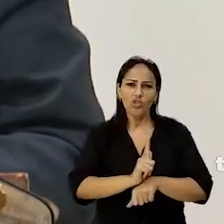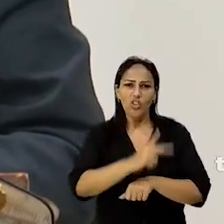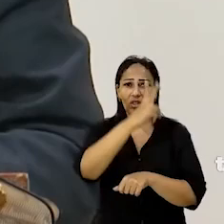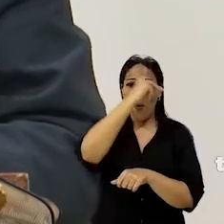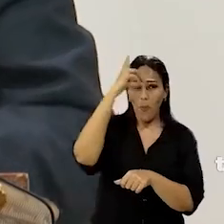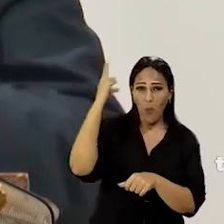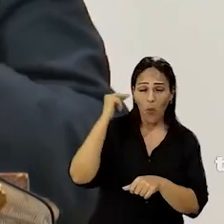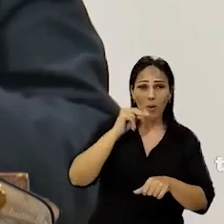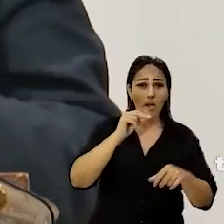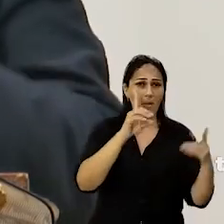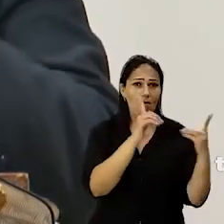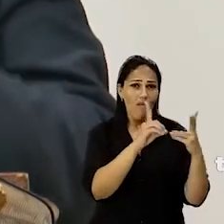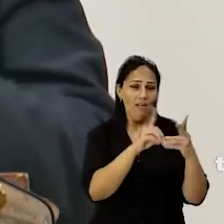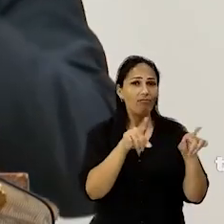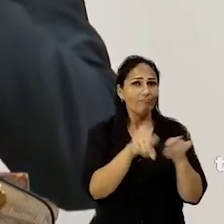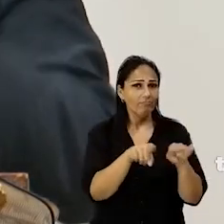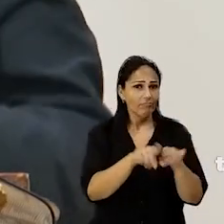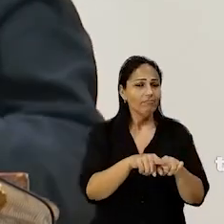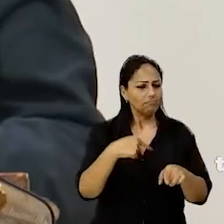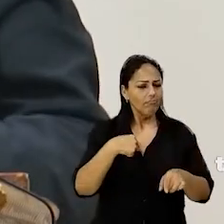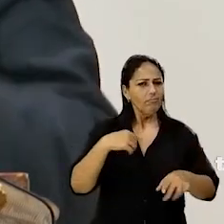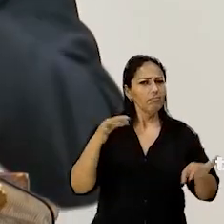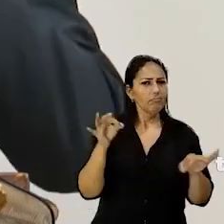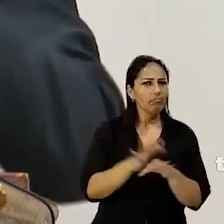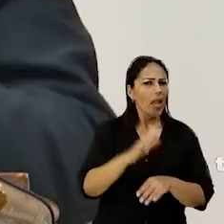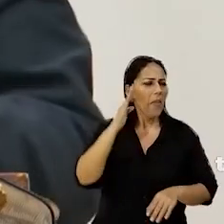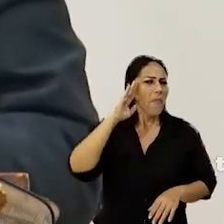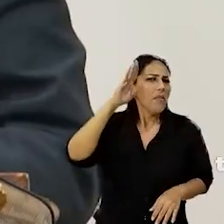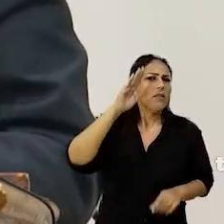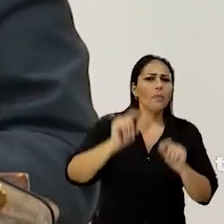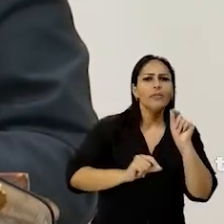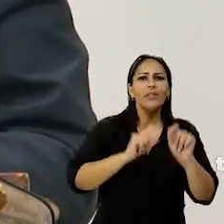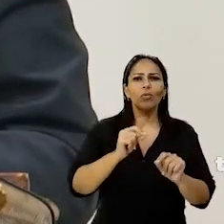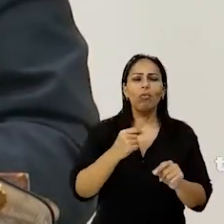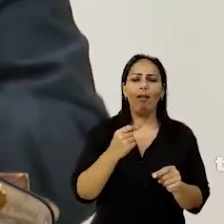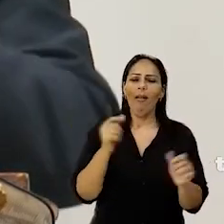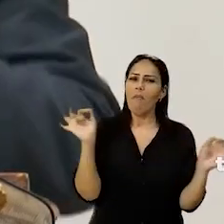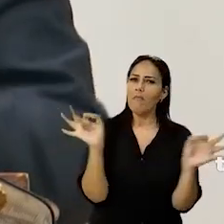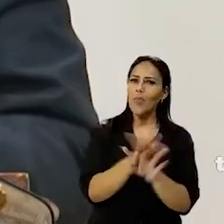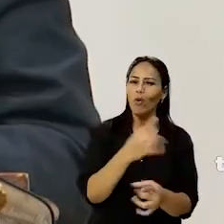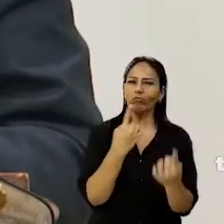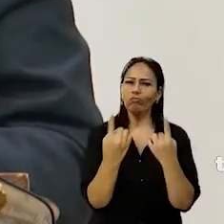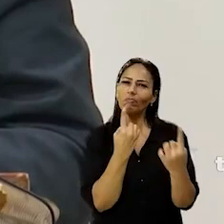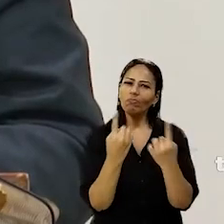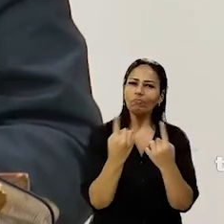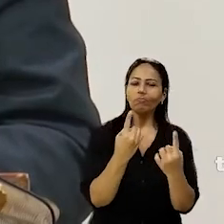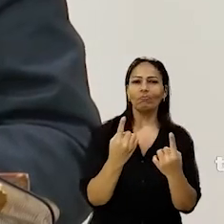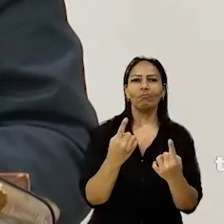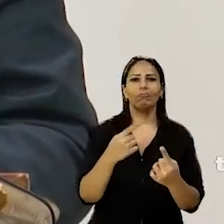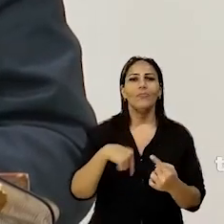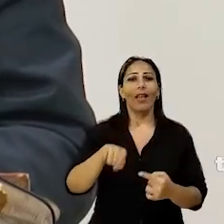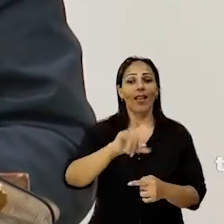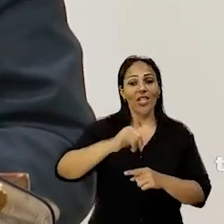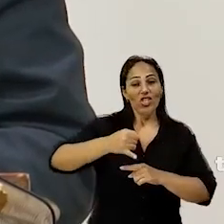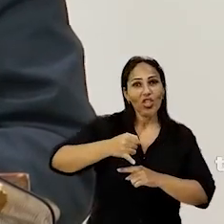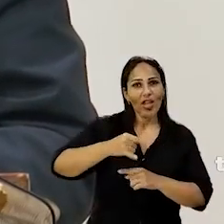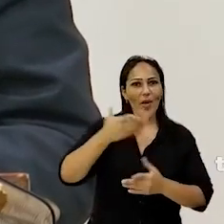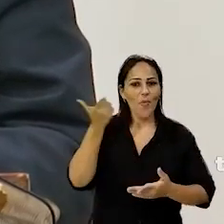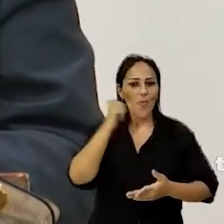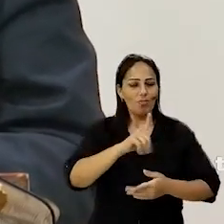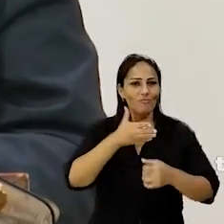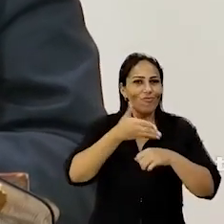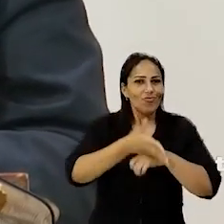UFRN, mas estou principalmente disposto a dialogar. Inclusive, dia 1º de janeiro, quando ganharmos a